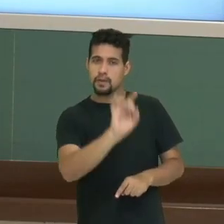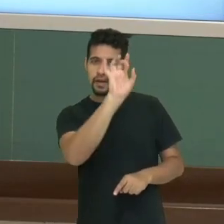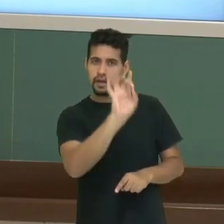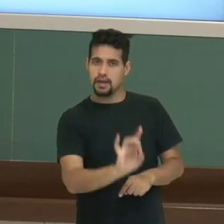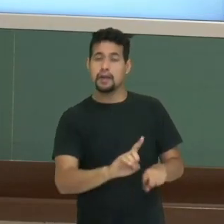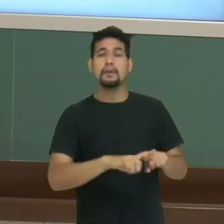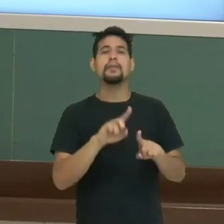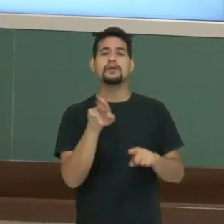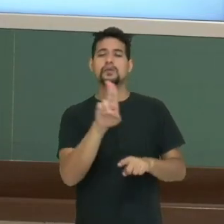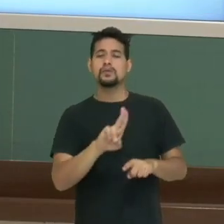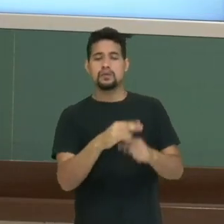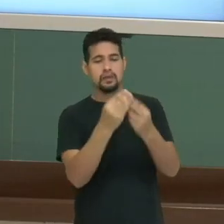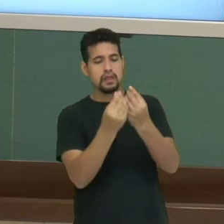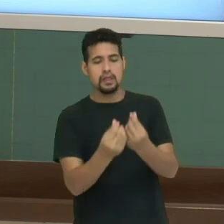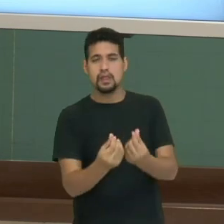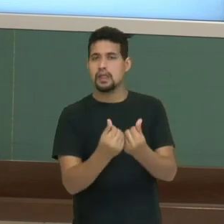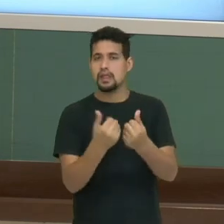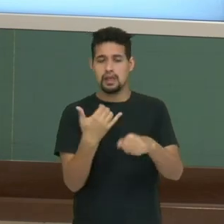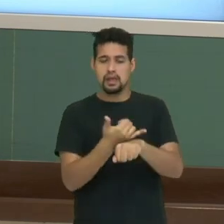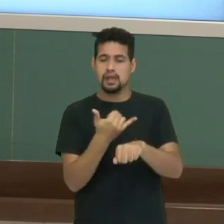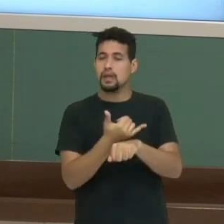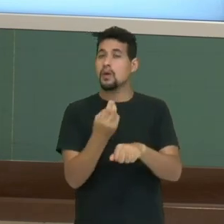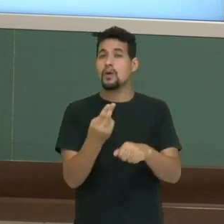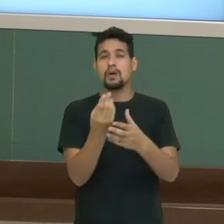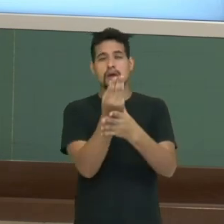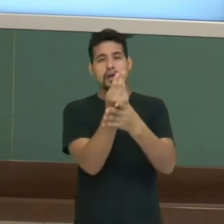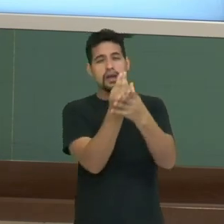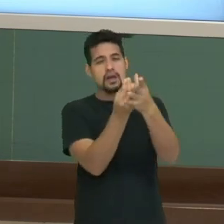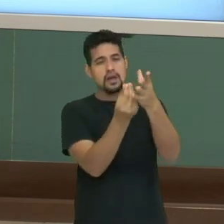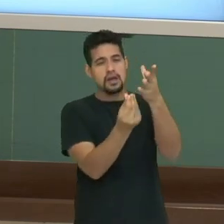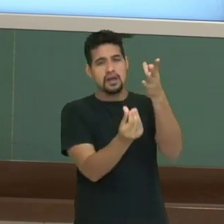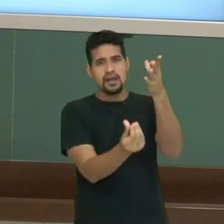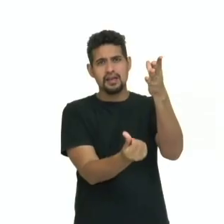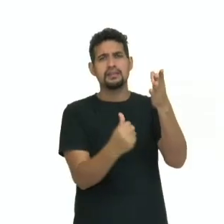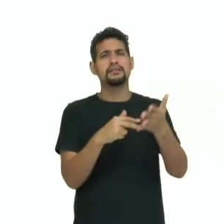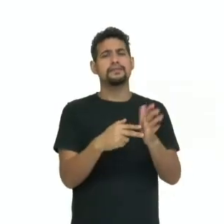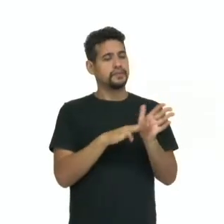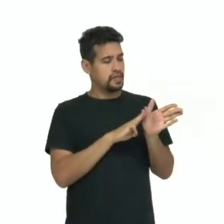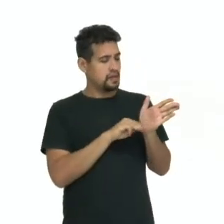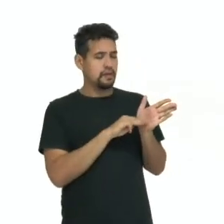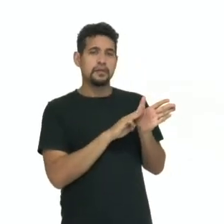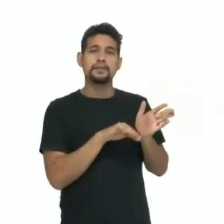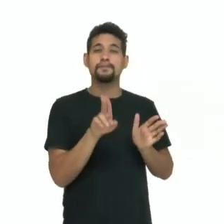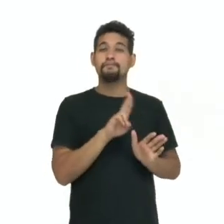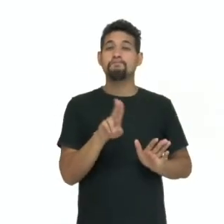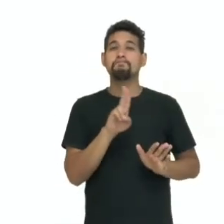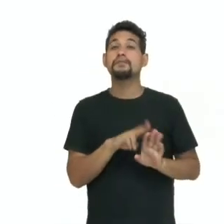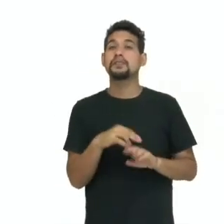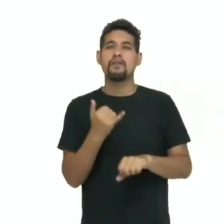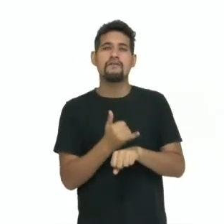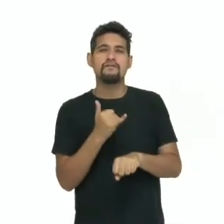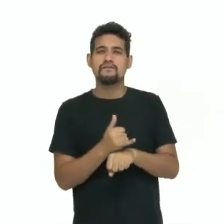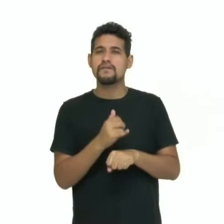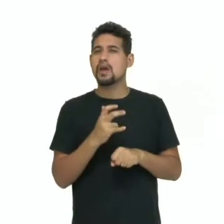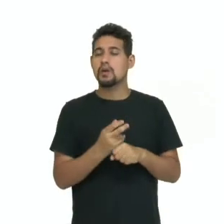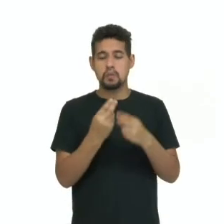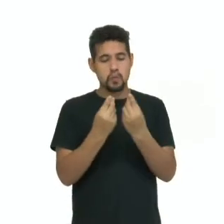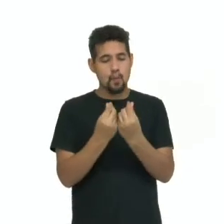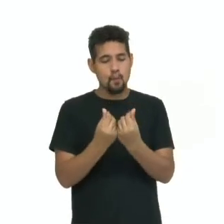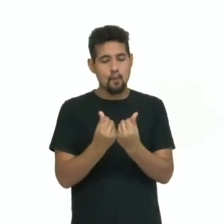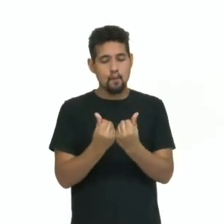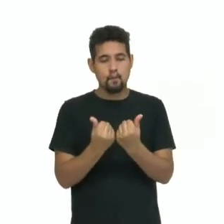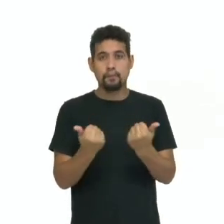A purificação de metais ou refino eletrolítico trata-se de um método para obter o metal puro por meio da